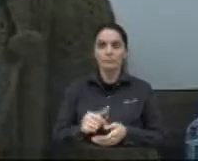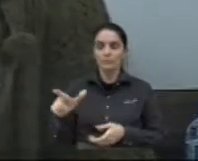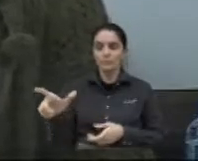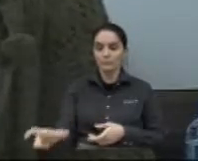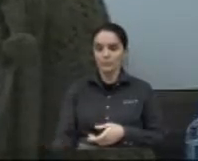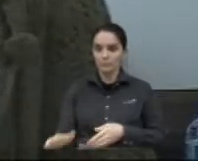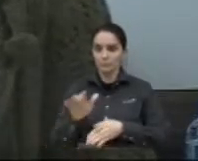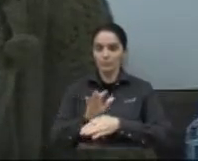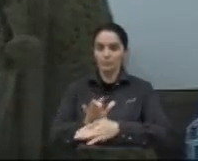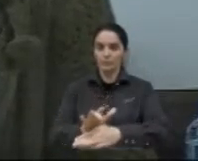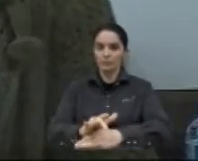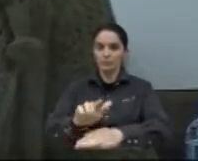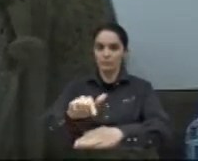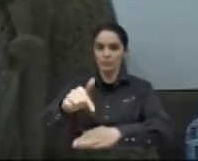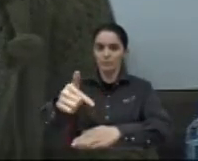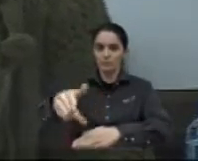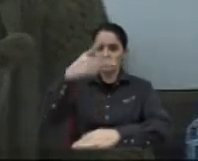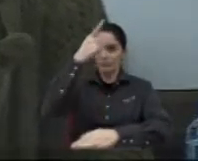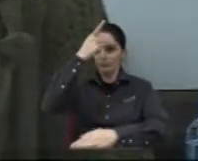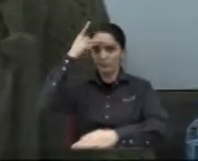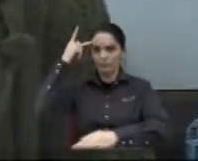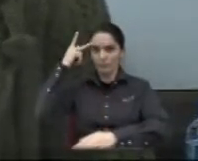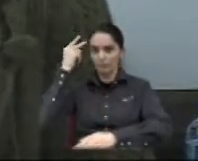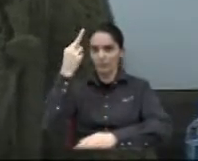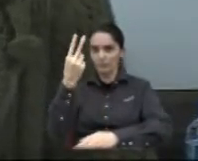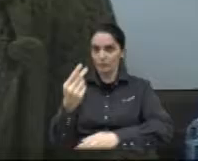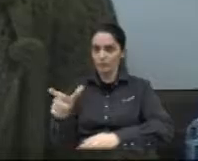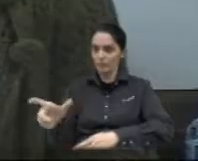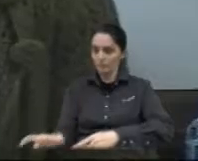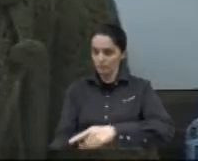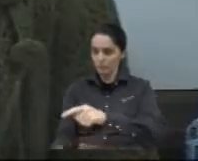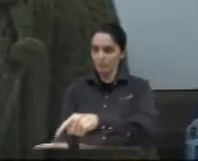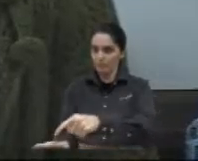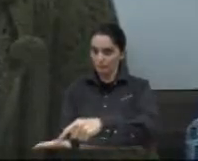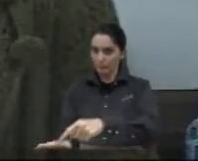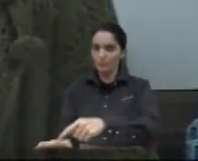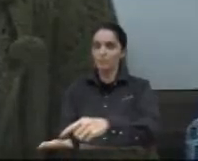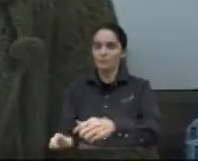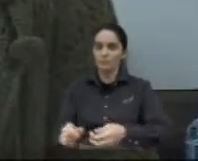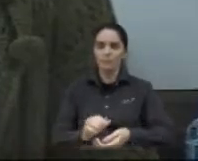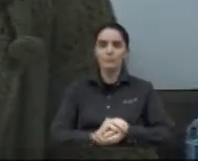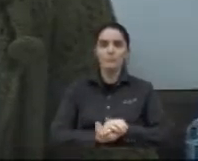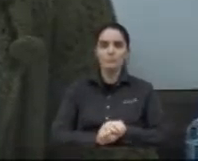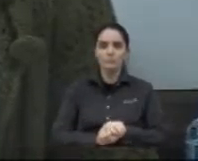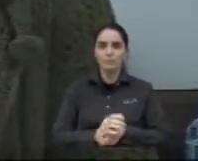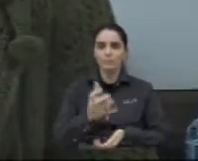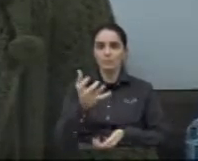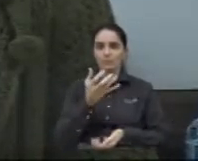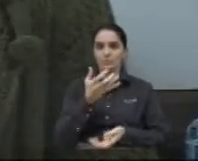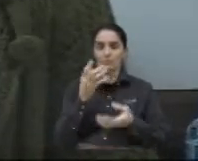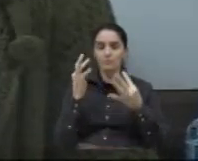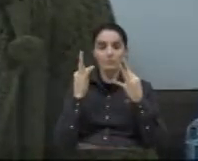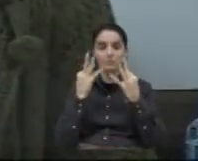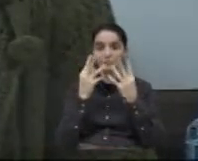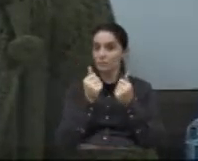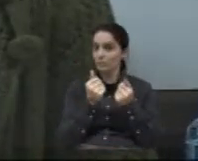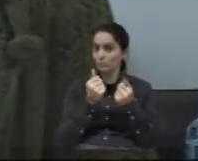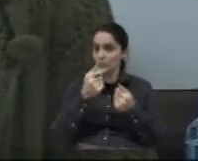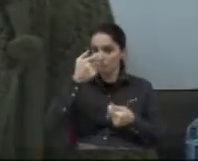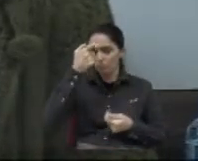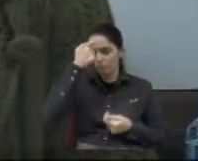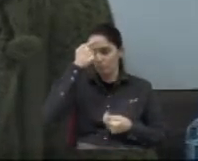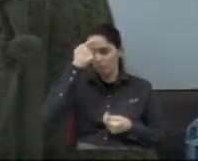ao próximo, como o seu Geraldo faz, é isso que eu gostaria de que tivessem todos aqui a consciência